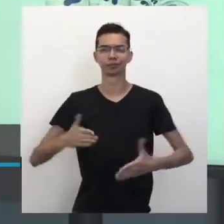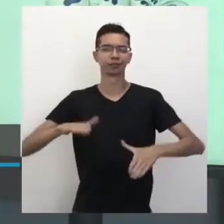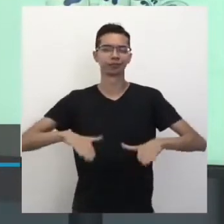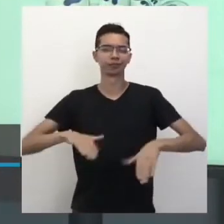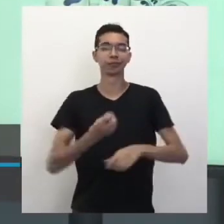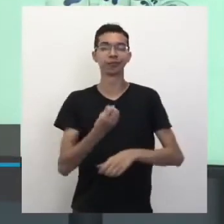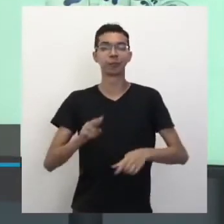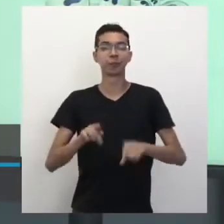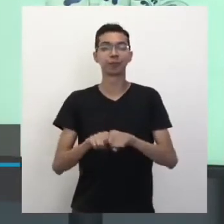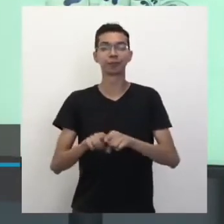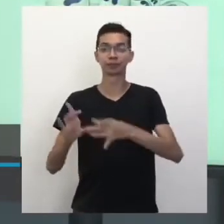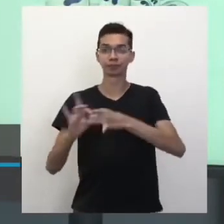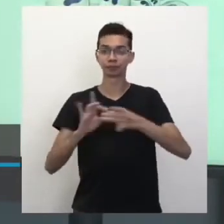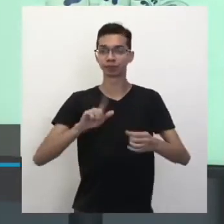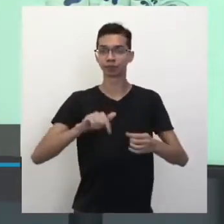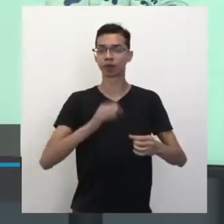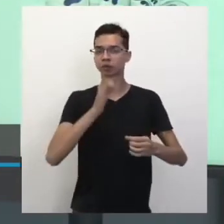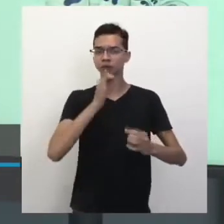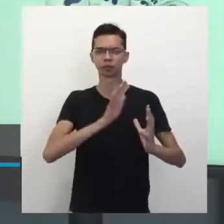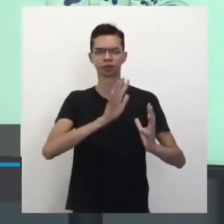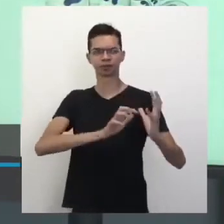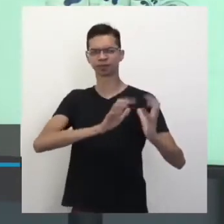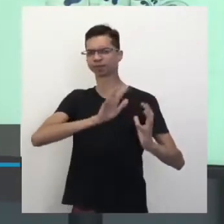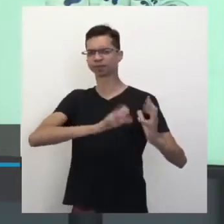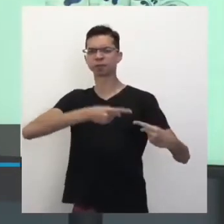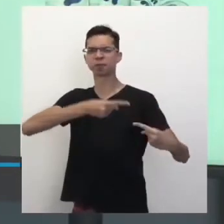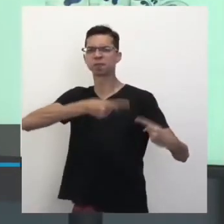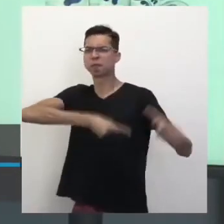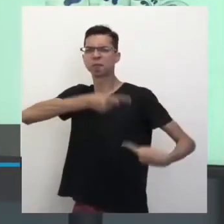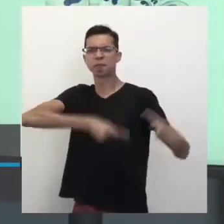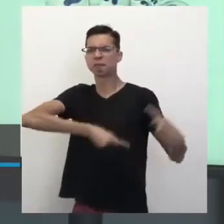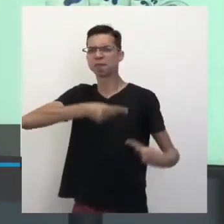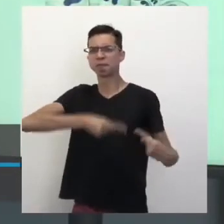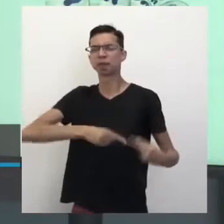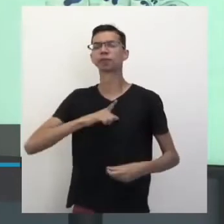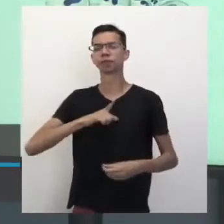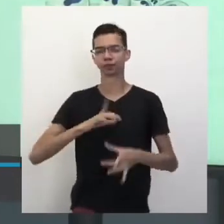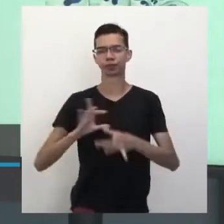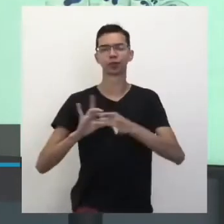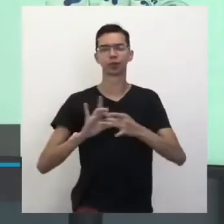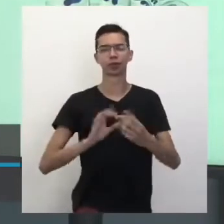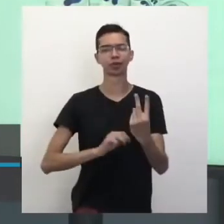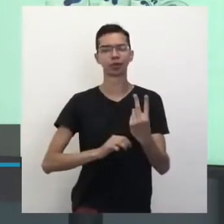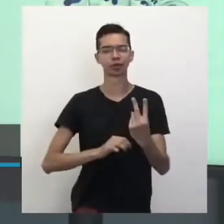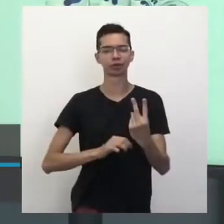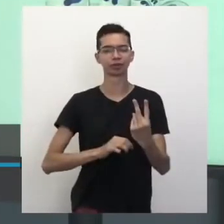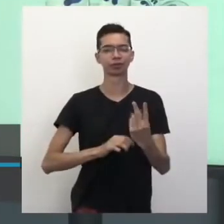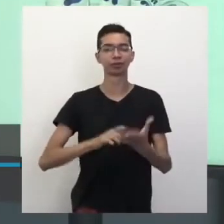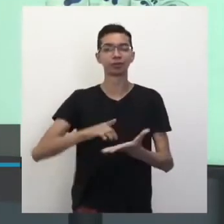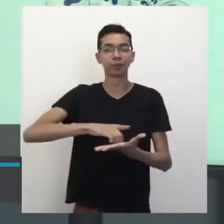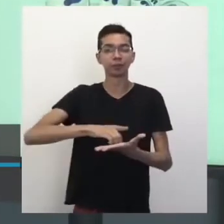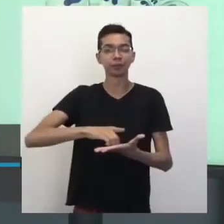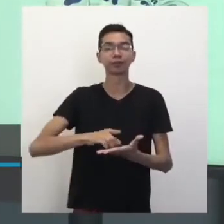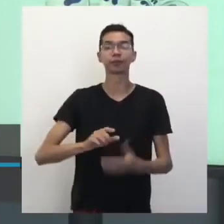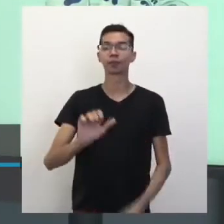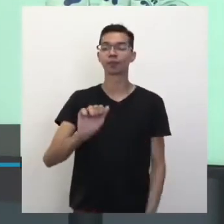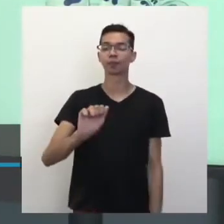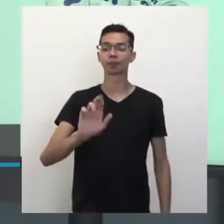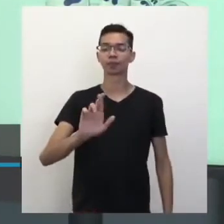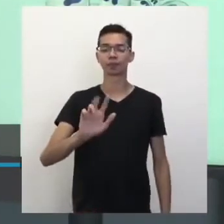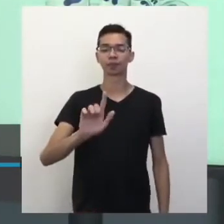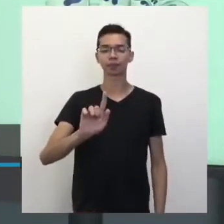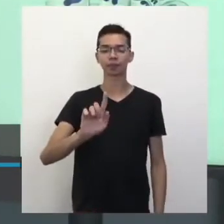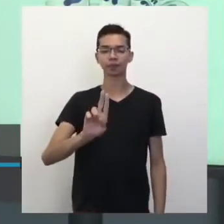de agressão. Então, tem esses dois contextos no dicionário e já a palavra argumentar, né, o verbo, é usado na